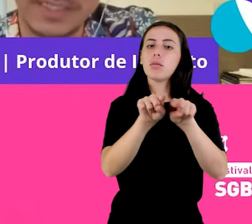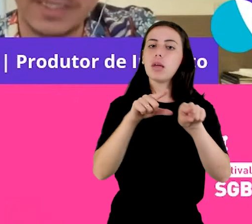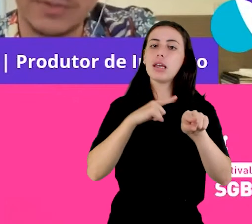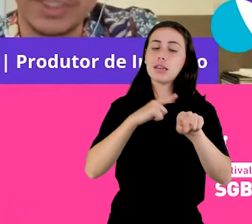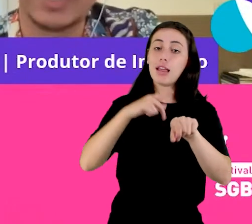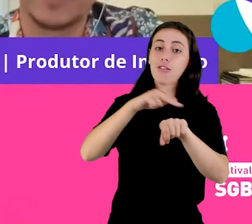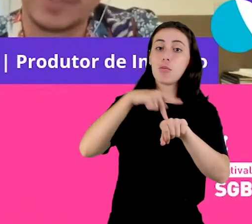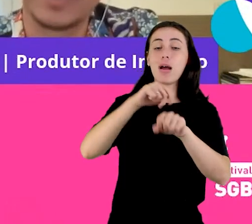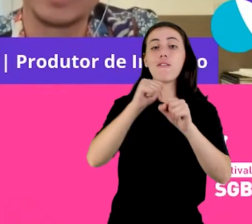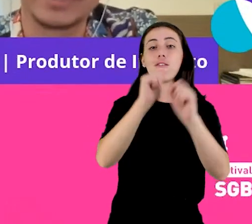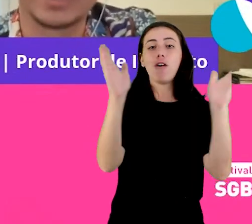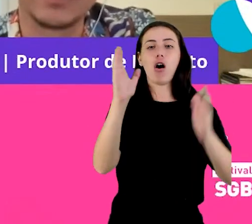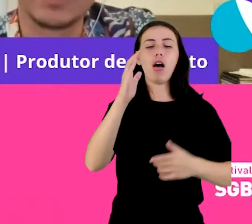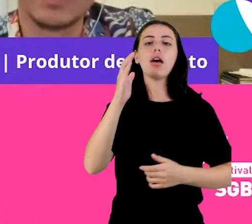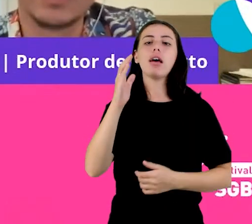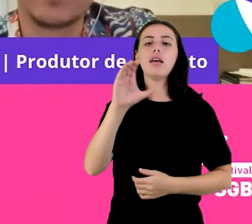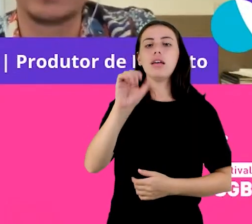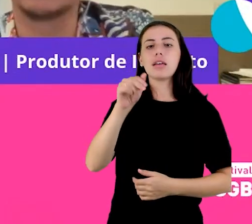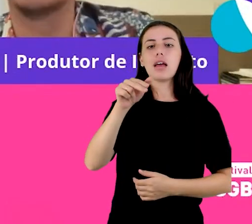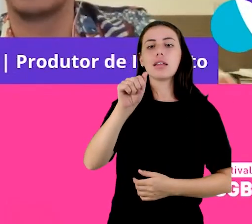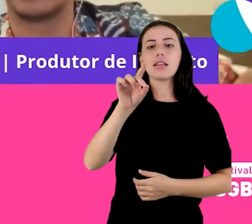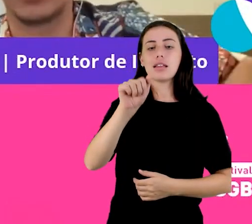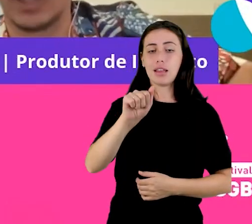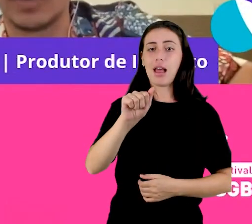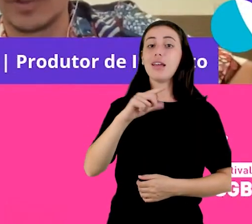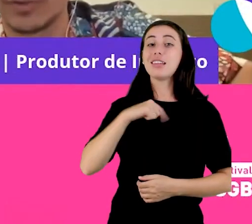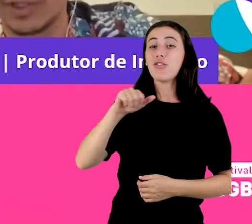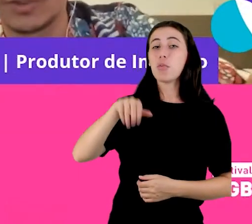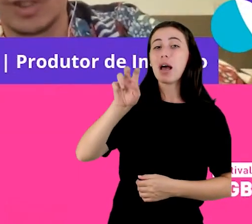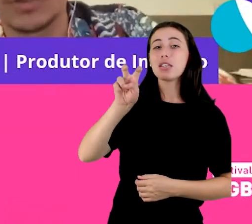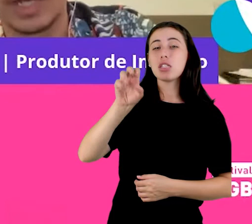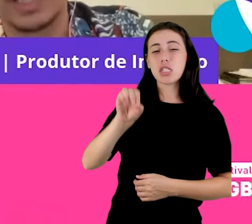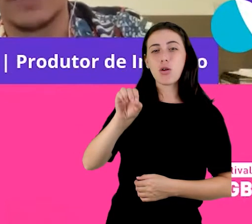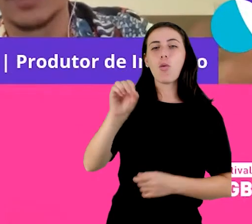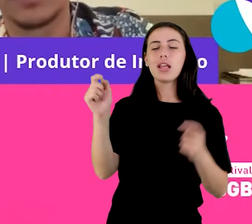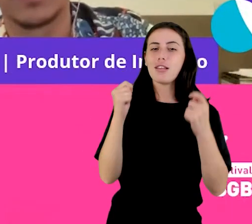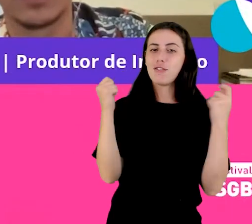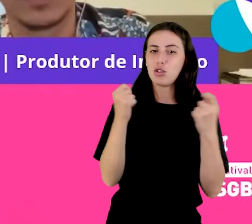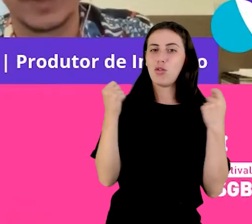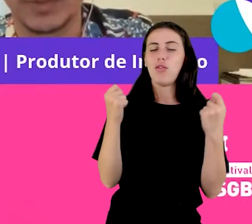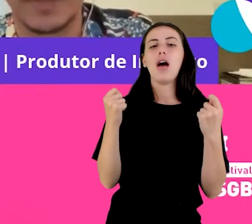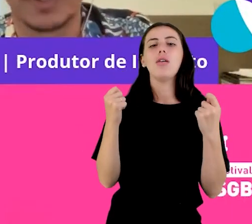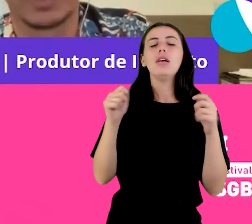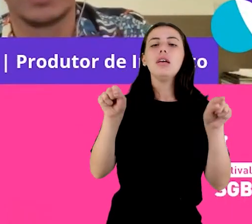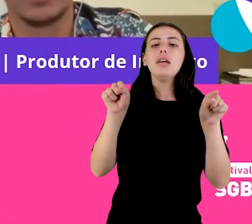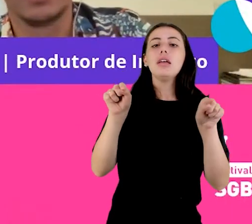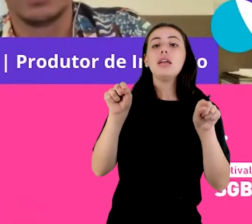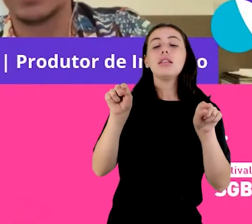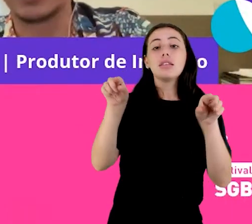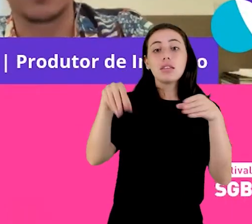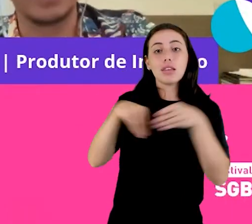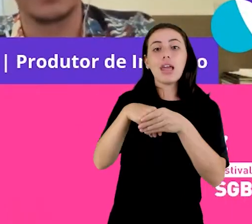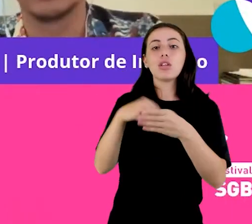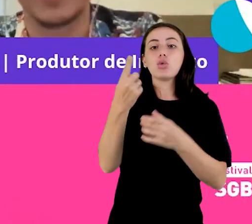Mix Brasil, onde já ganhou o prêmio de melhor direção. Depois ele teve a estreia internacional, que foi no Hot Docs, no Canadá, que foi um festival super importante.